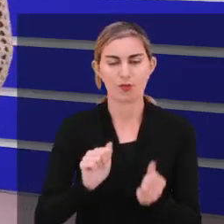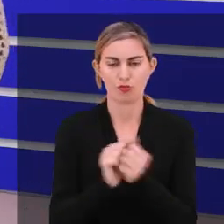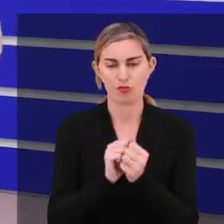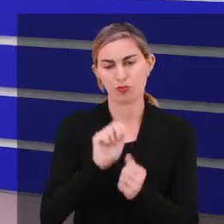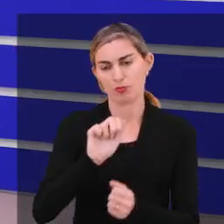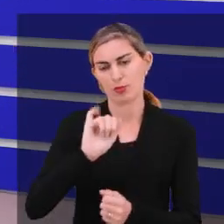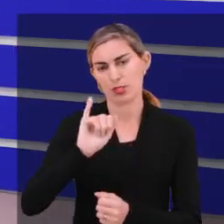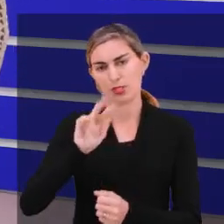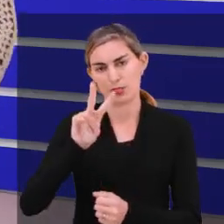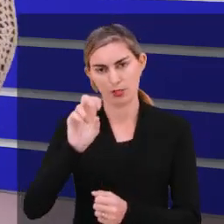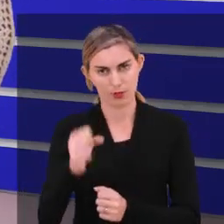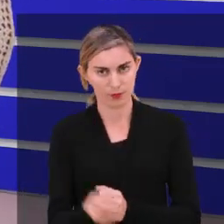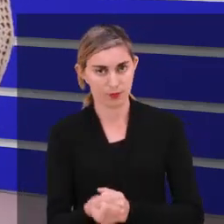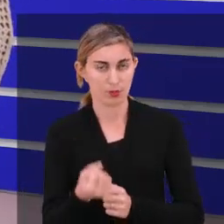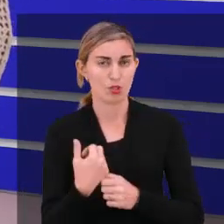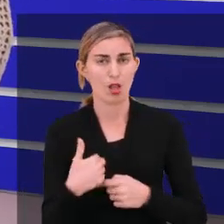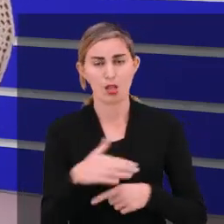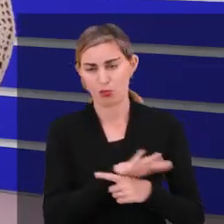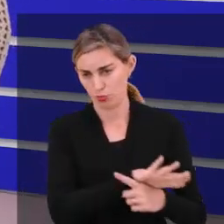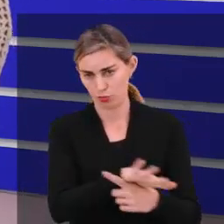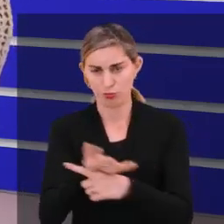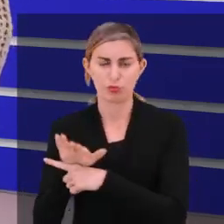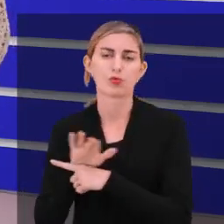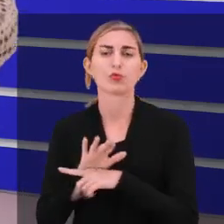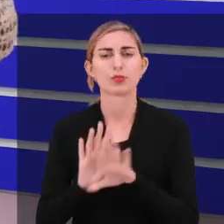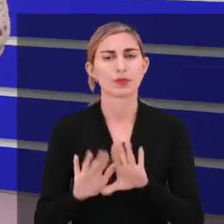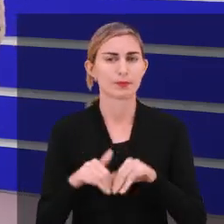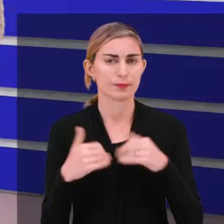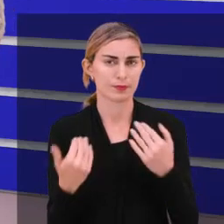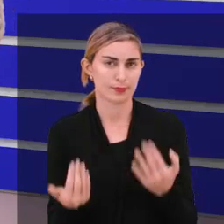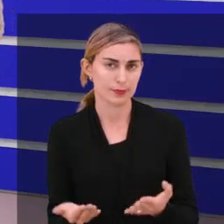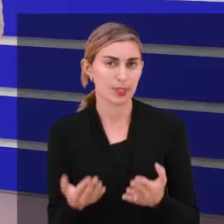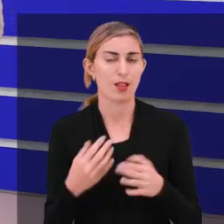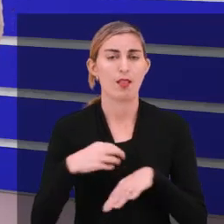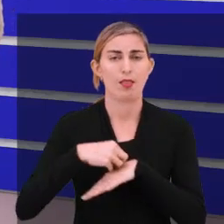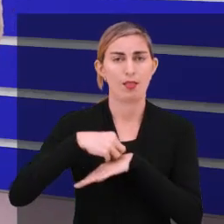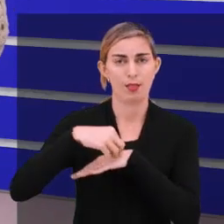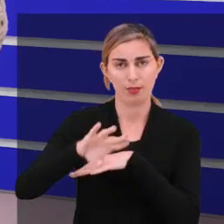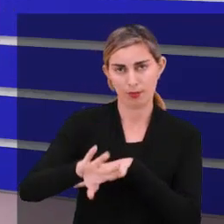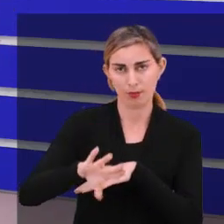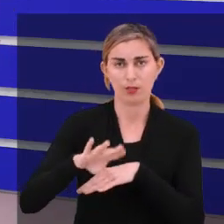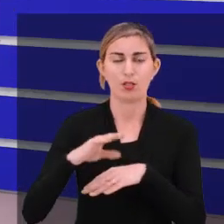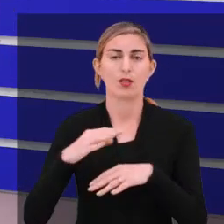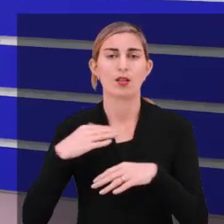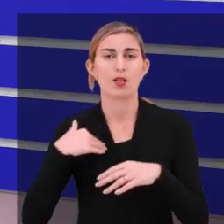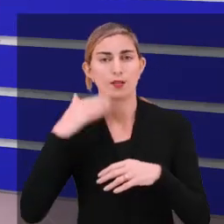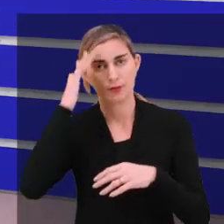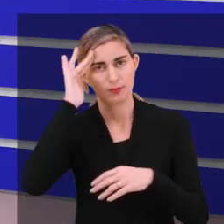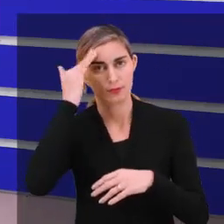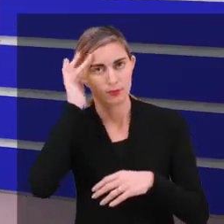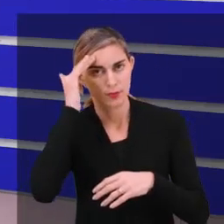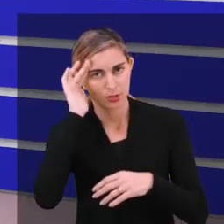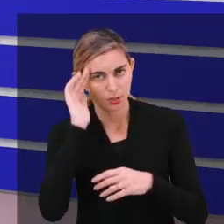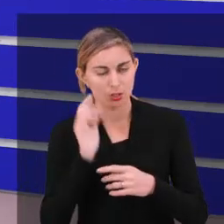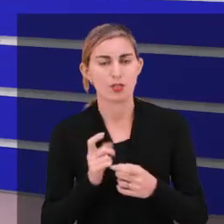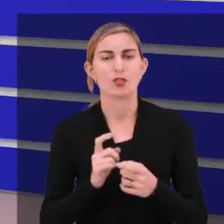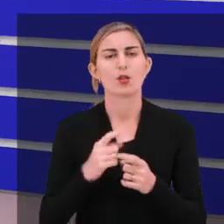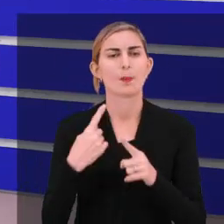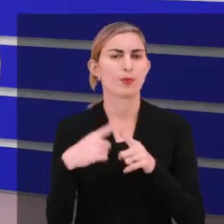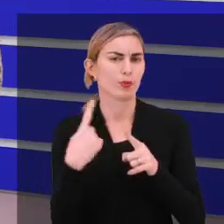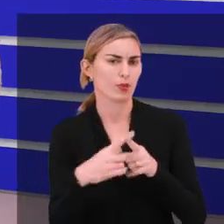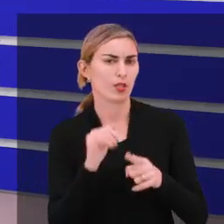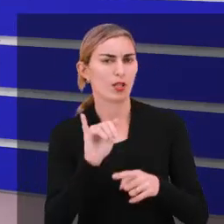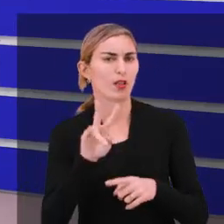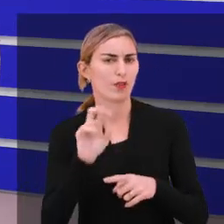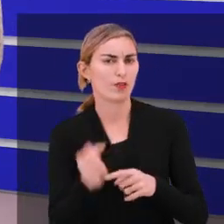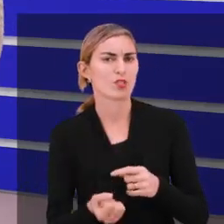Ives, que irá nos ajudar tentando assim levar a nossa compreensão por que, doutor